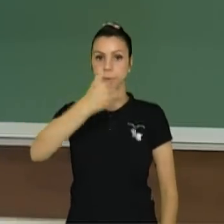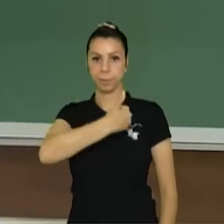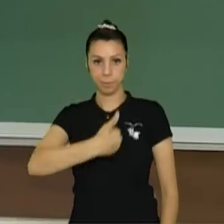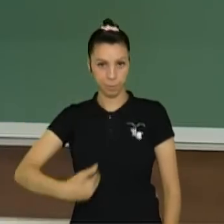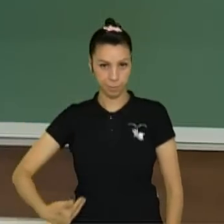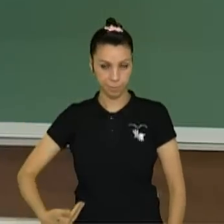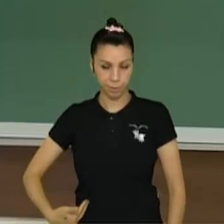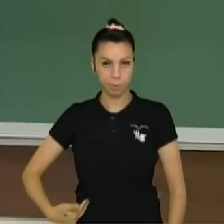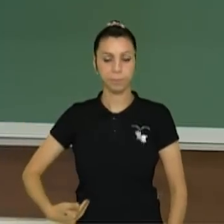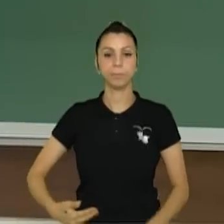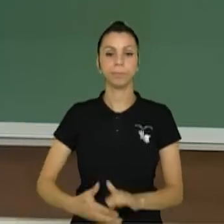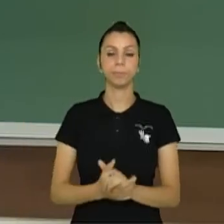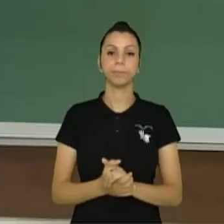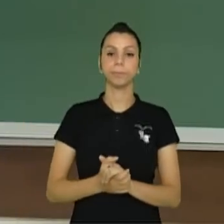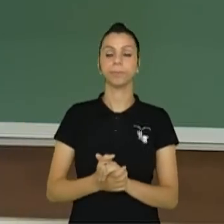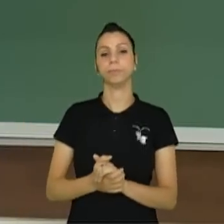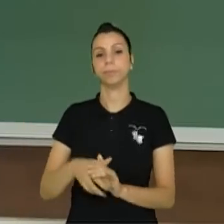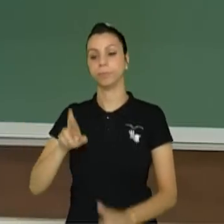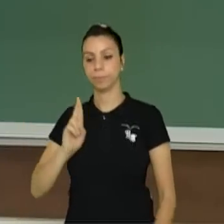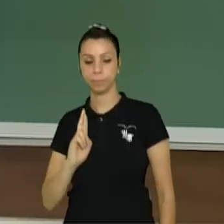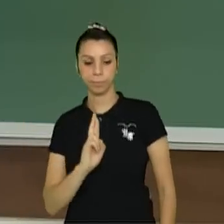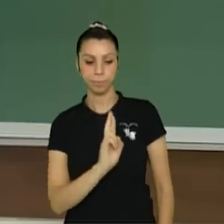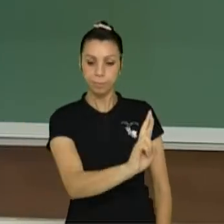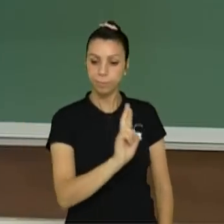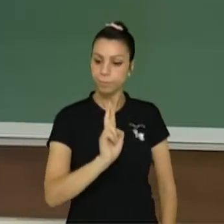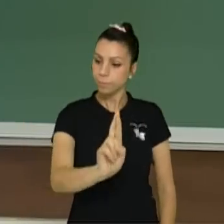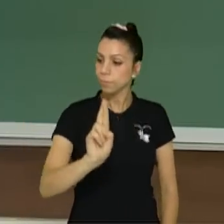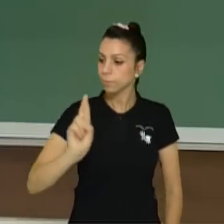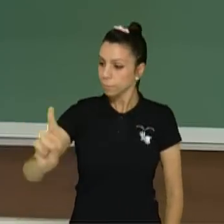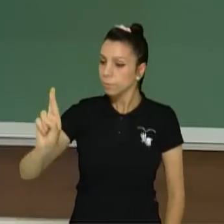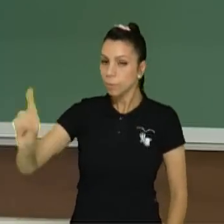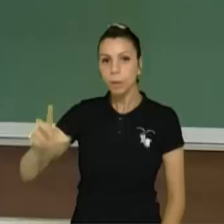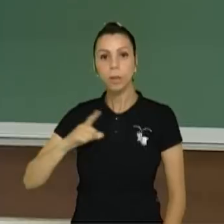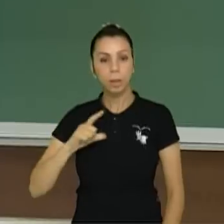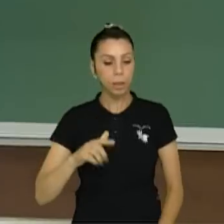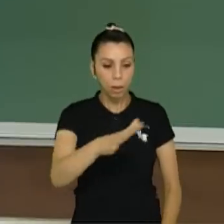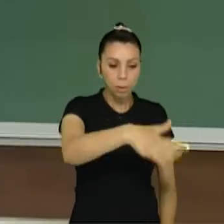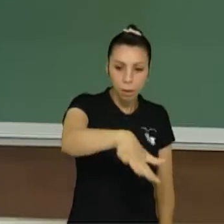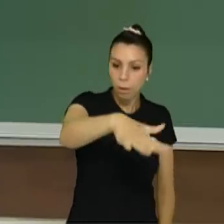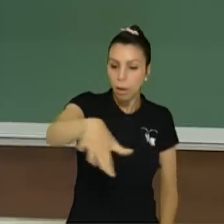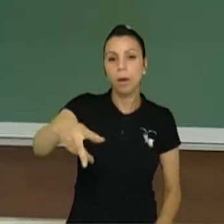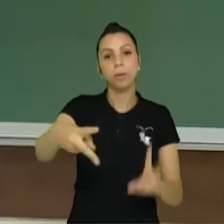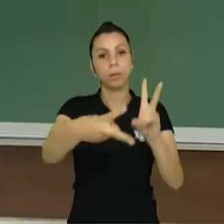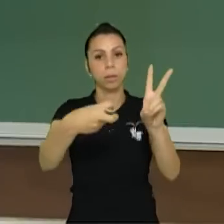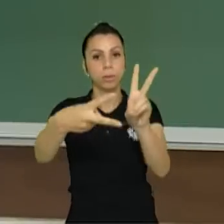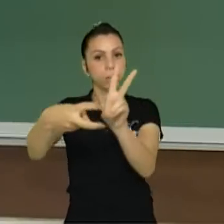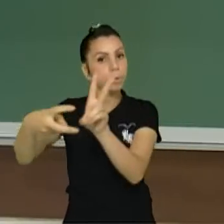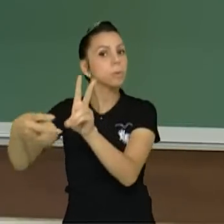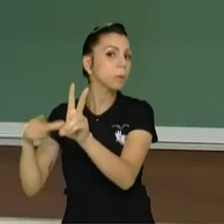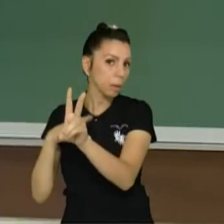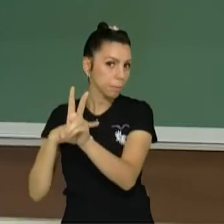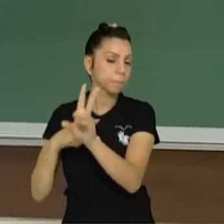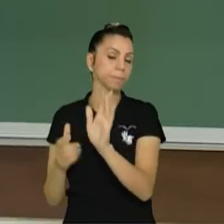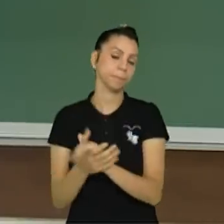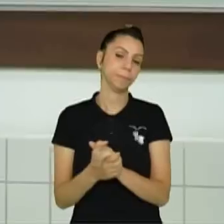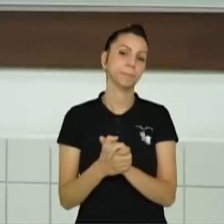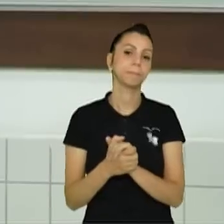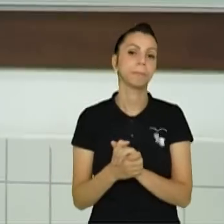públicas do governo imperial vão até regiões onde há tribos, povos originários. Eles começam